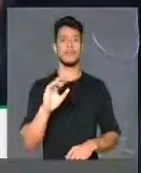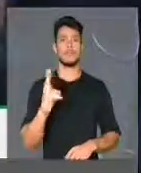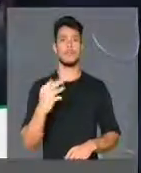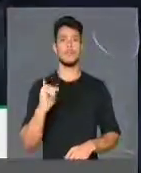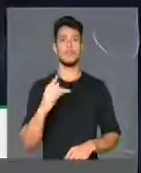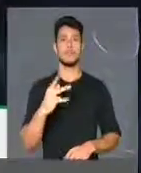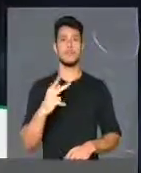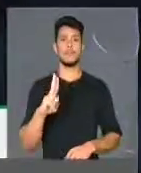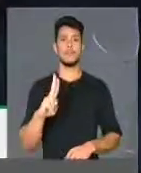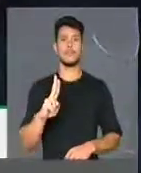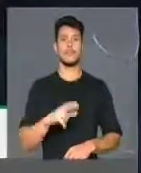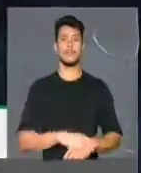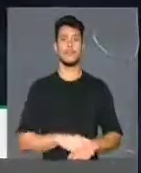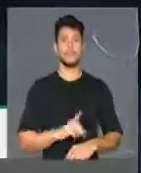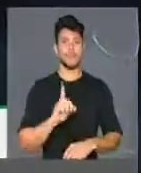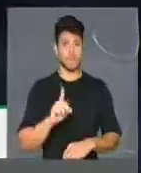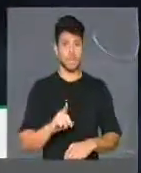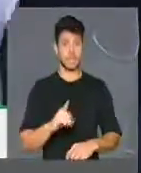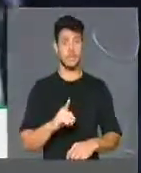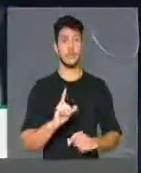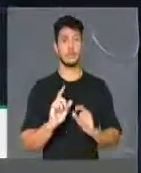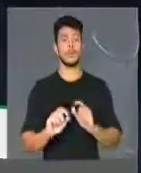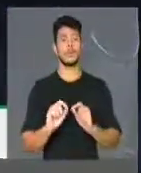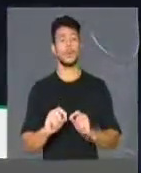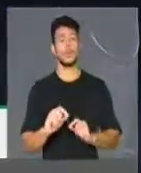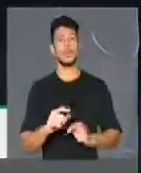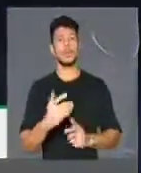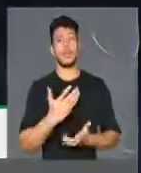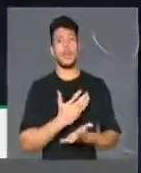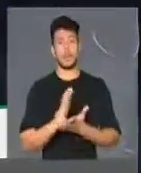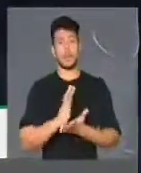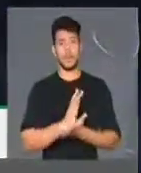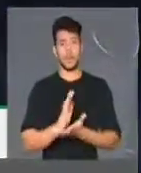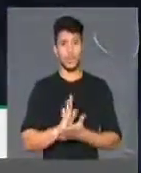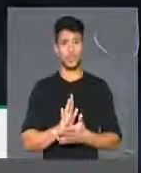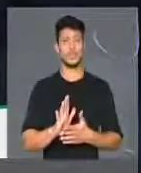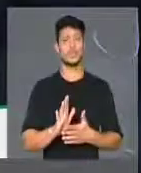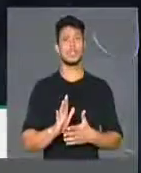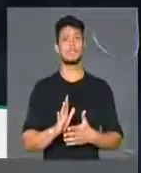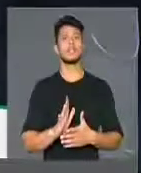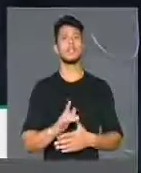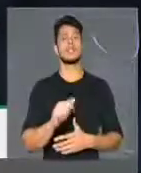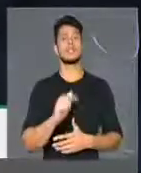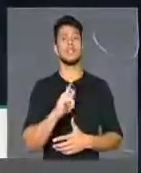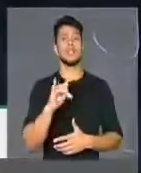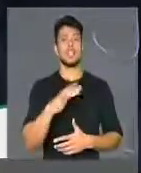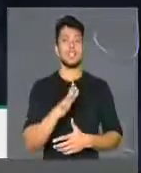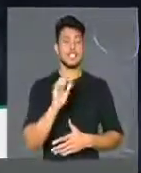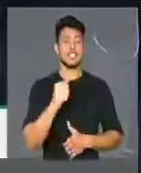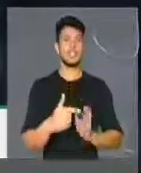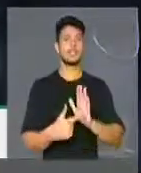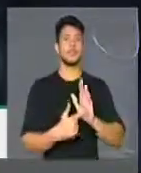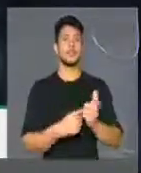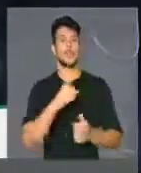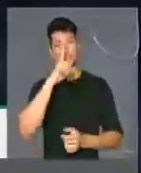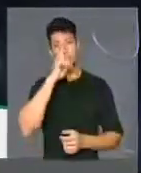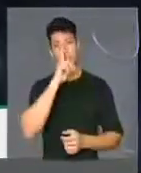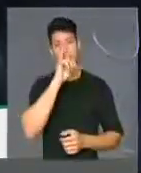anunciam periodicamente o risco país. Nós estamos aqui